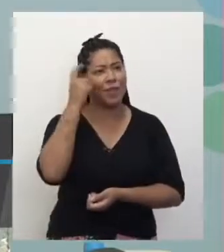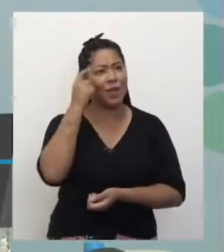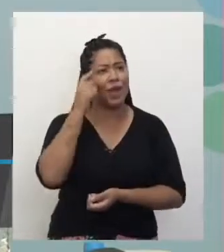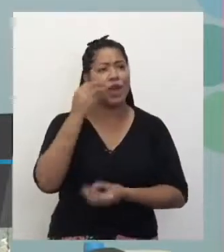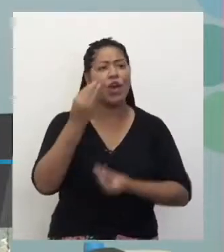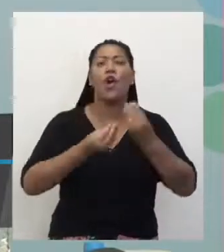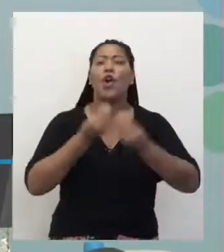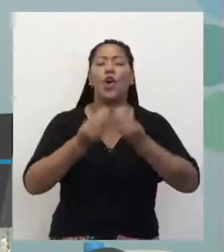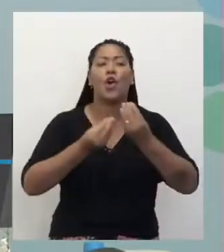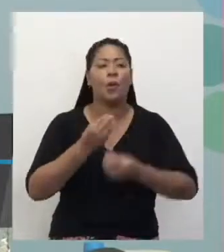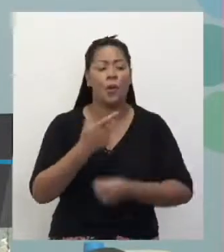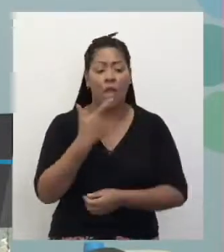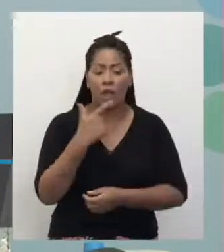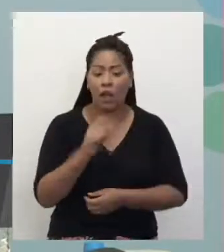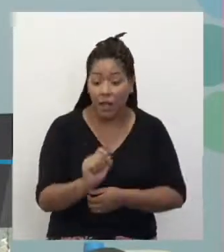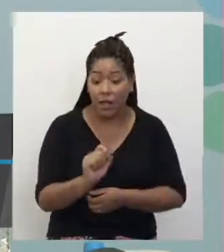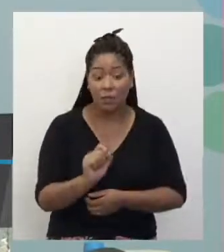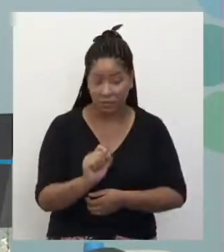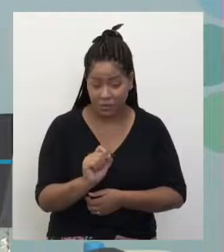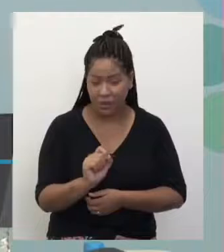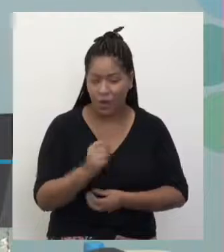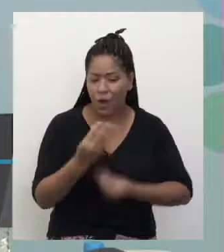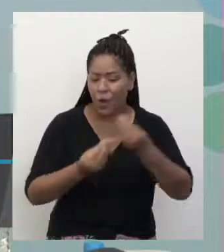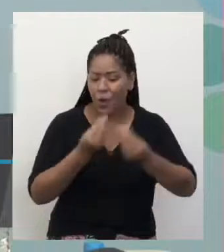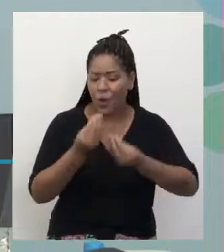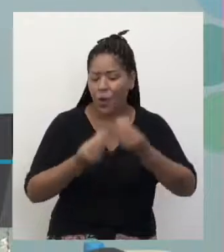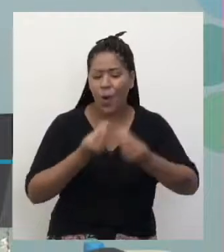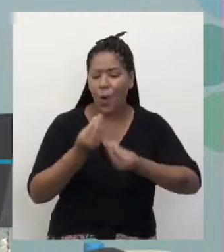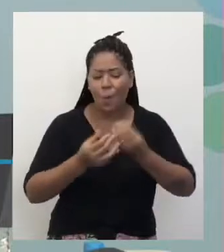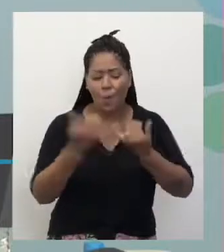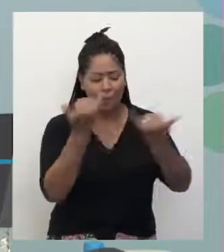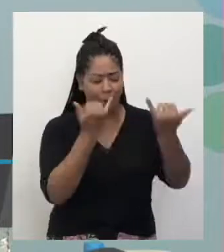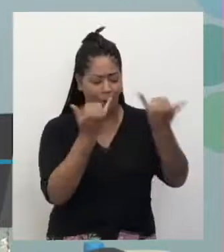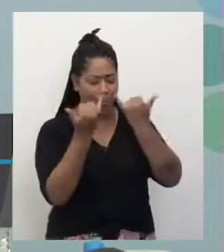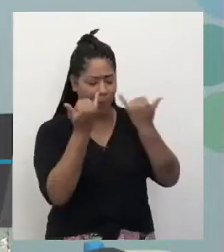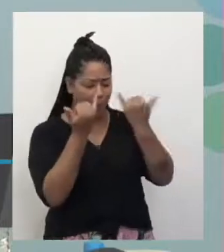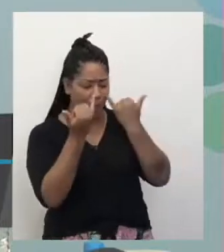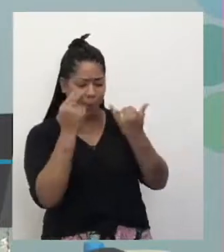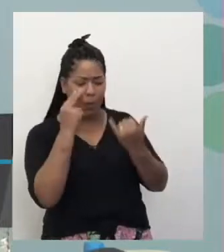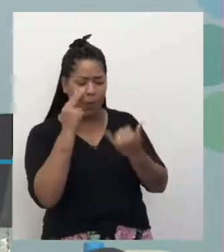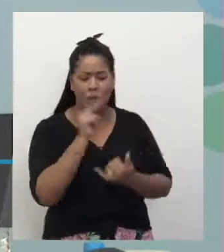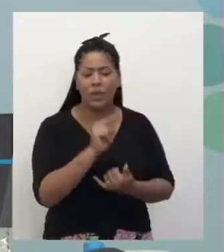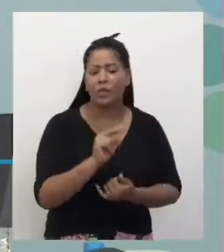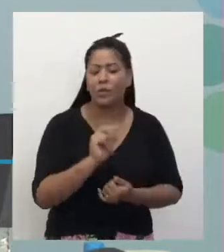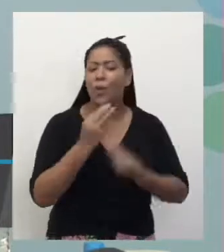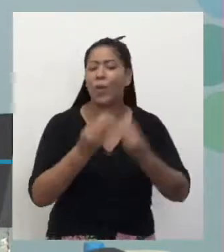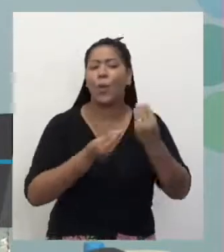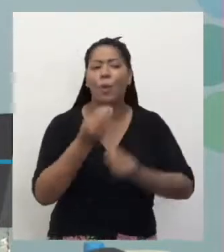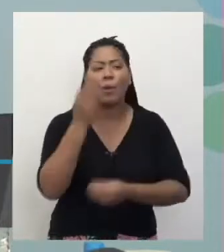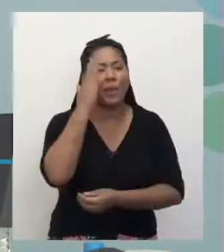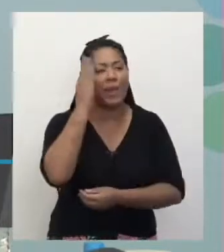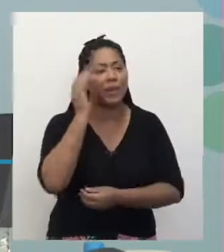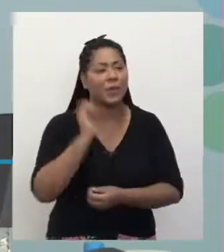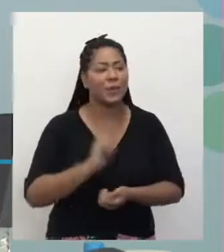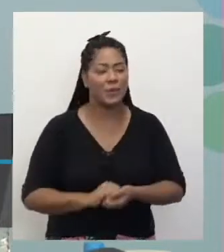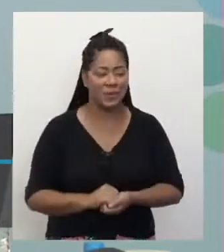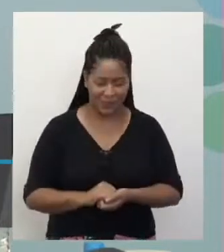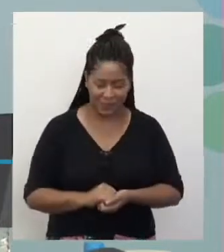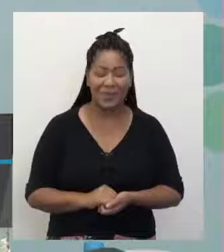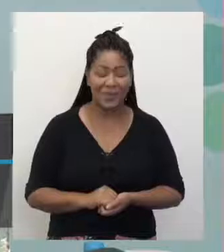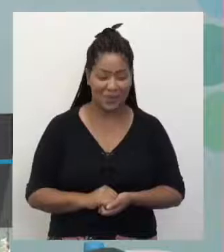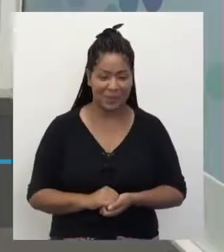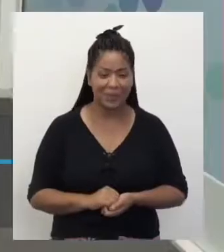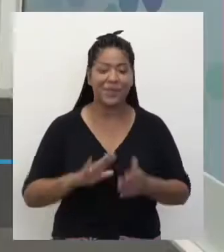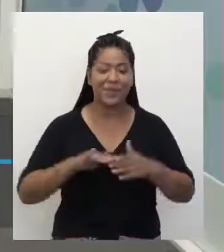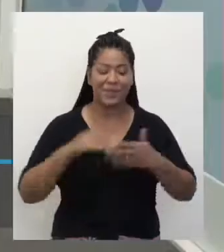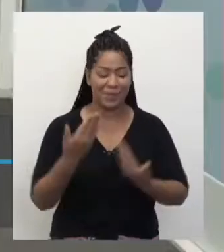que as linguagens vão interferir, como eu recebo a informação, como eu a compreendo. Será que interfere? Será que não?